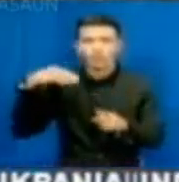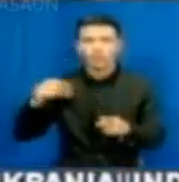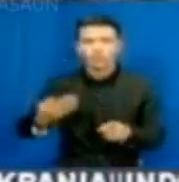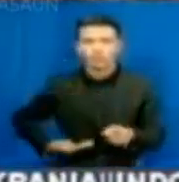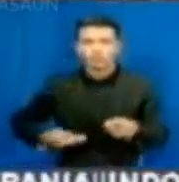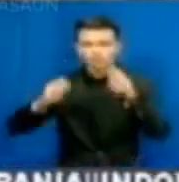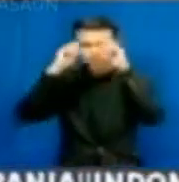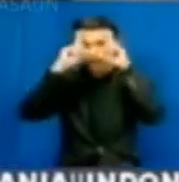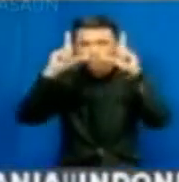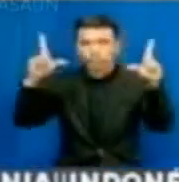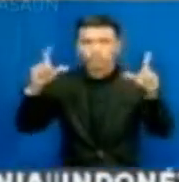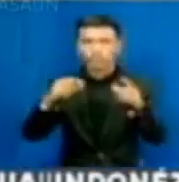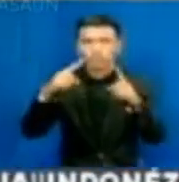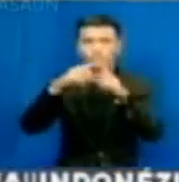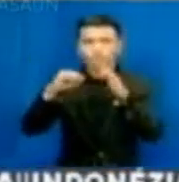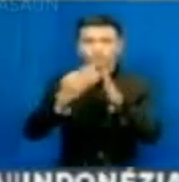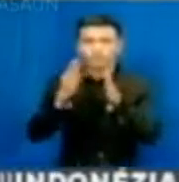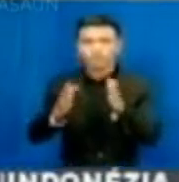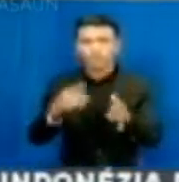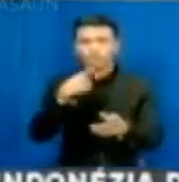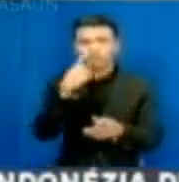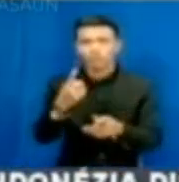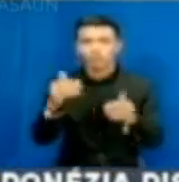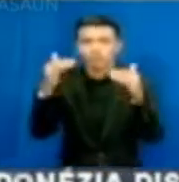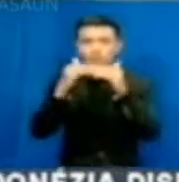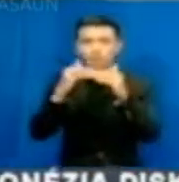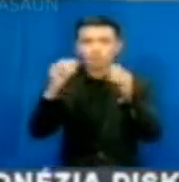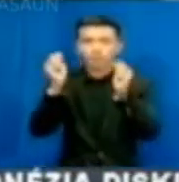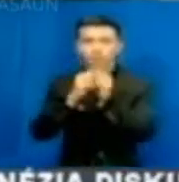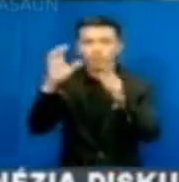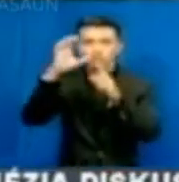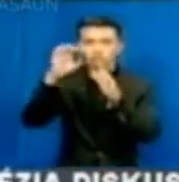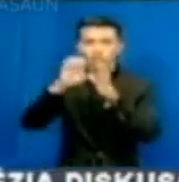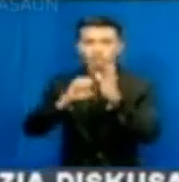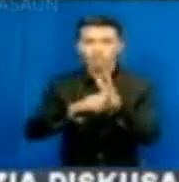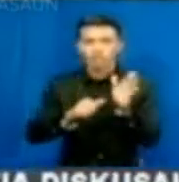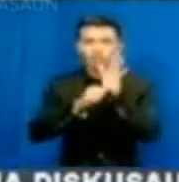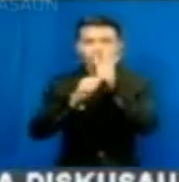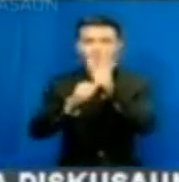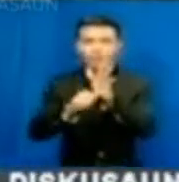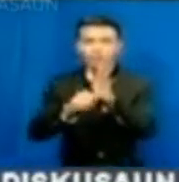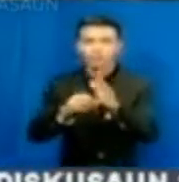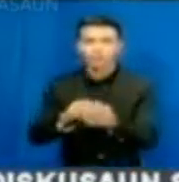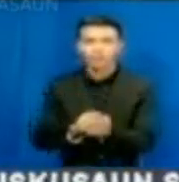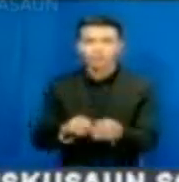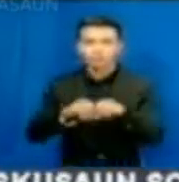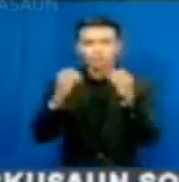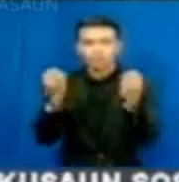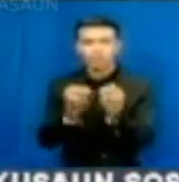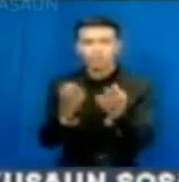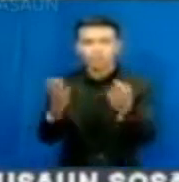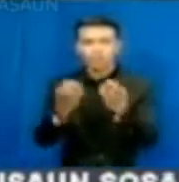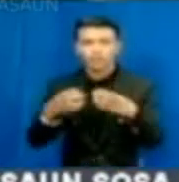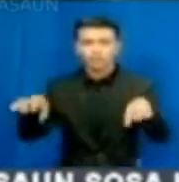Timor-Leste, nesta sati, ambas jornalistas se reafirma. Encontro chefe Estado Unido, a tua presenta vontade organismo nenhum, nebe hacar